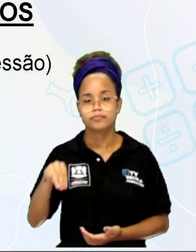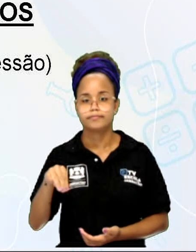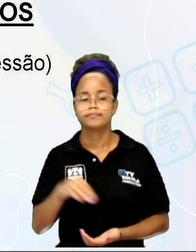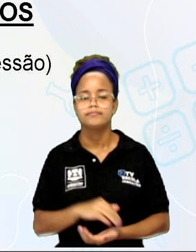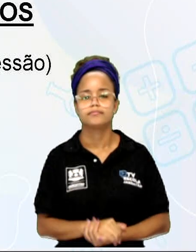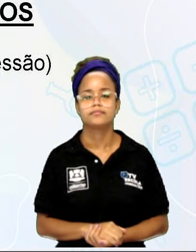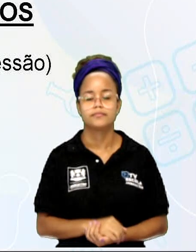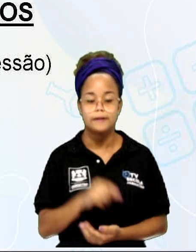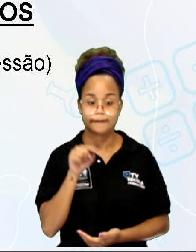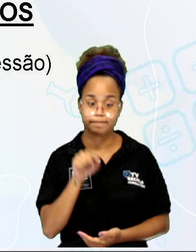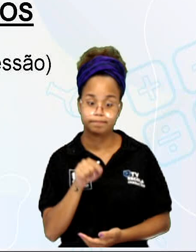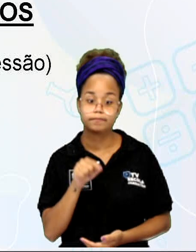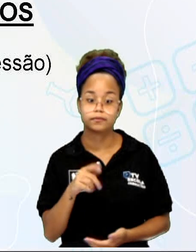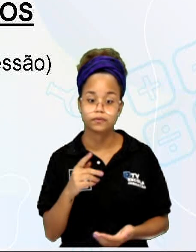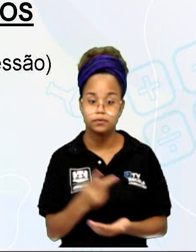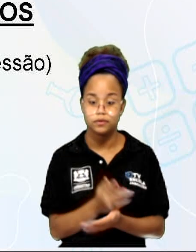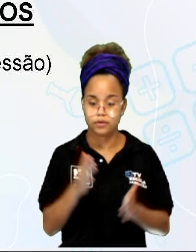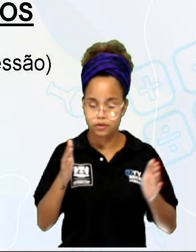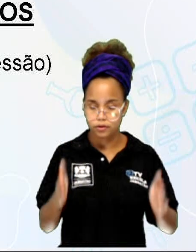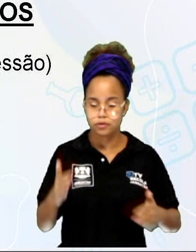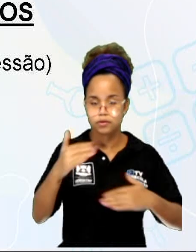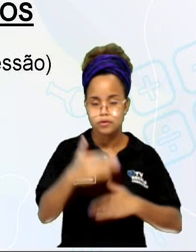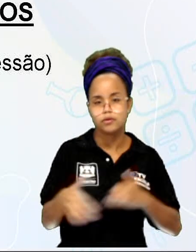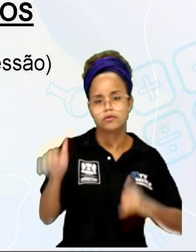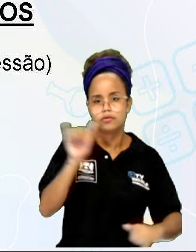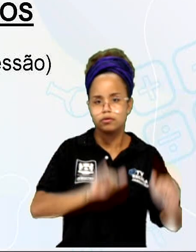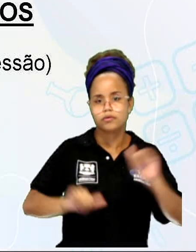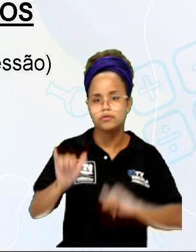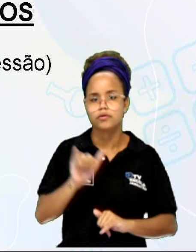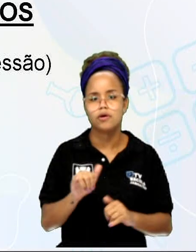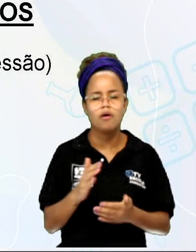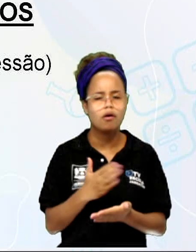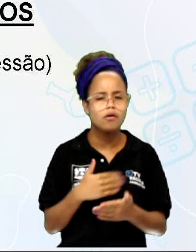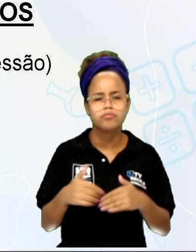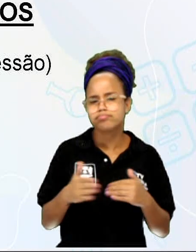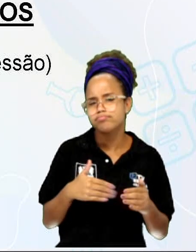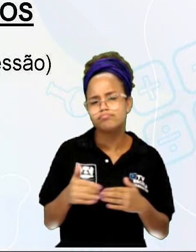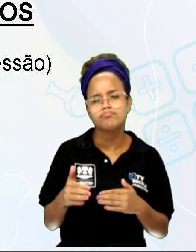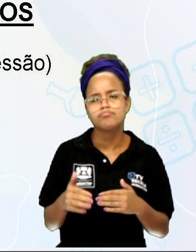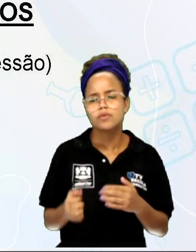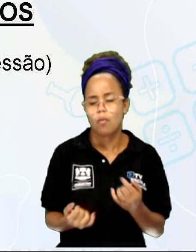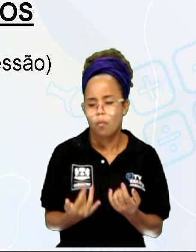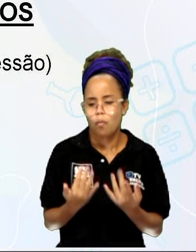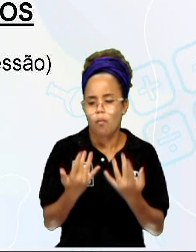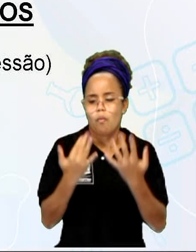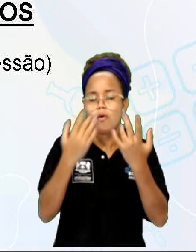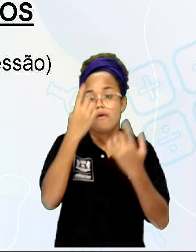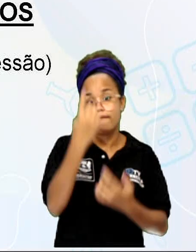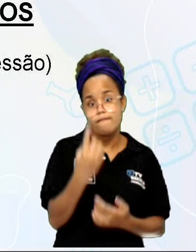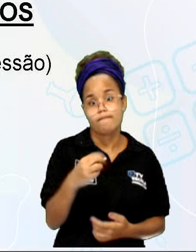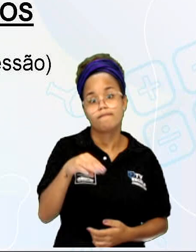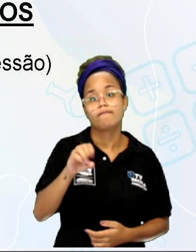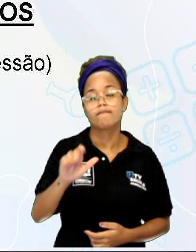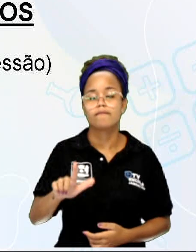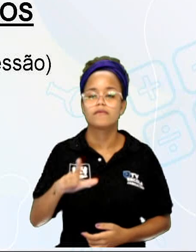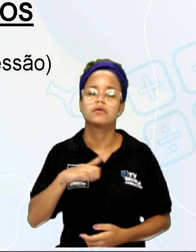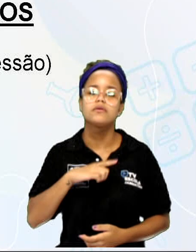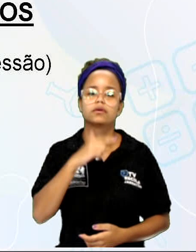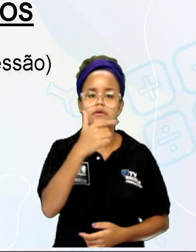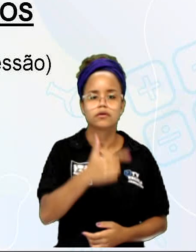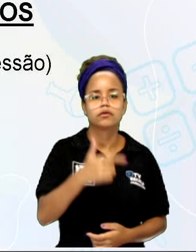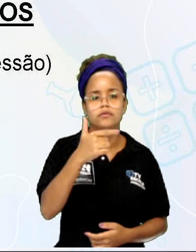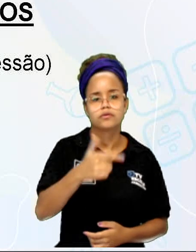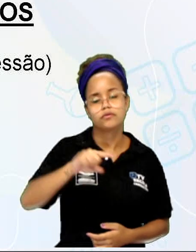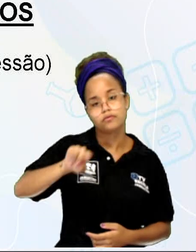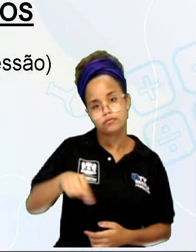condições controladas de laboratório, qualquer gás em 1 mol tem